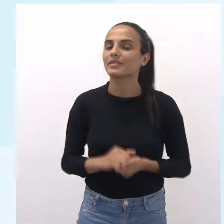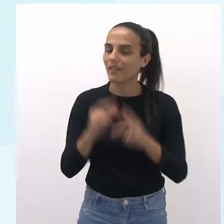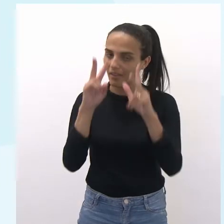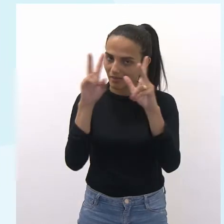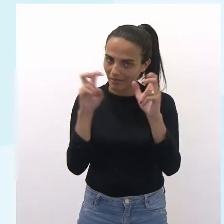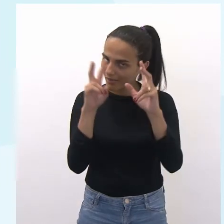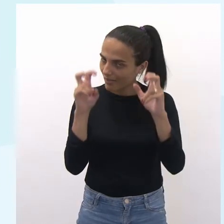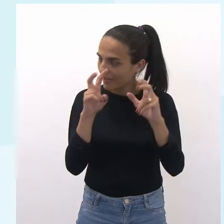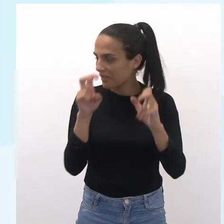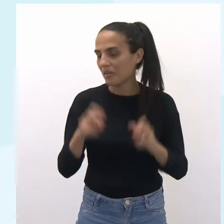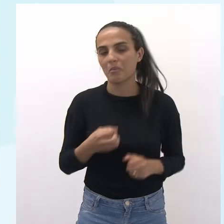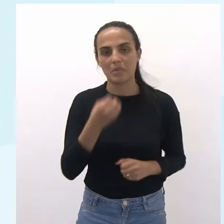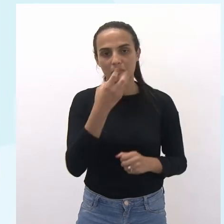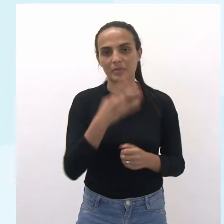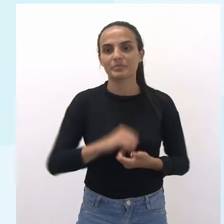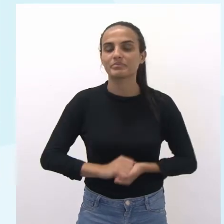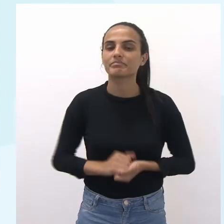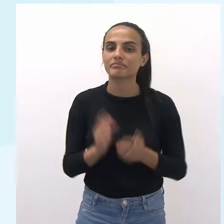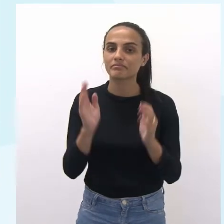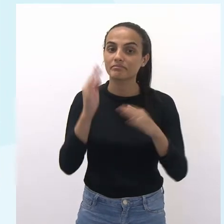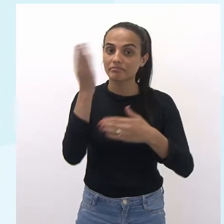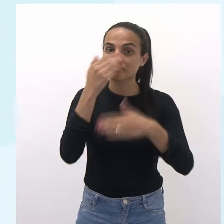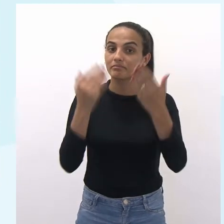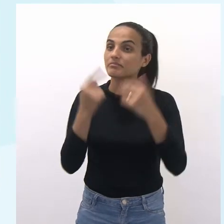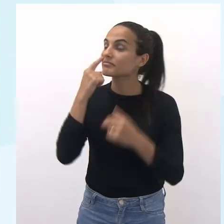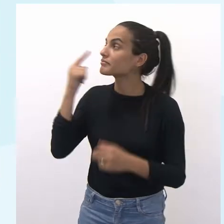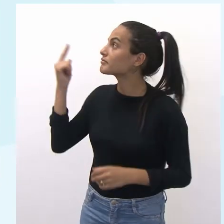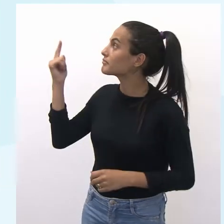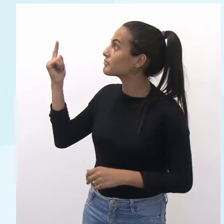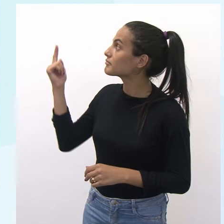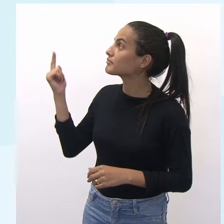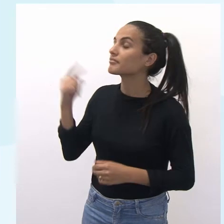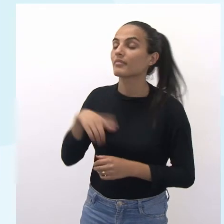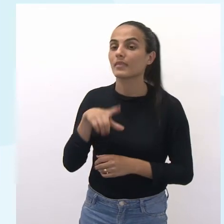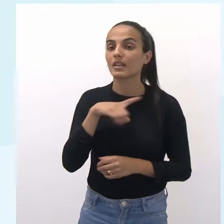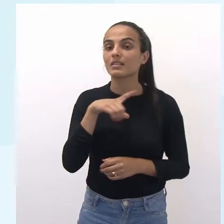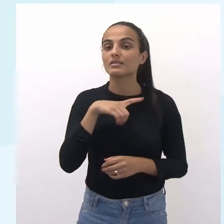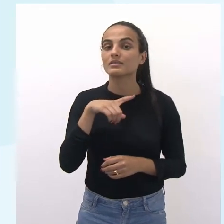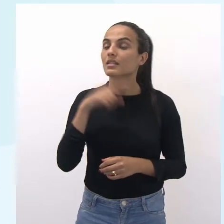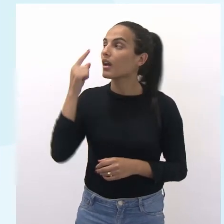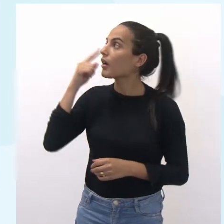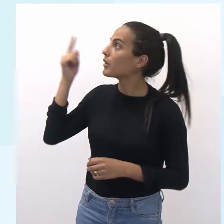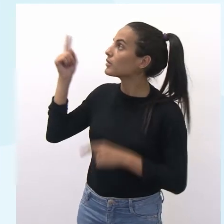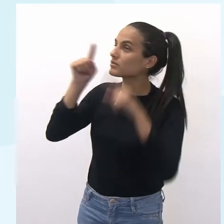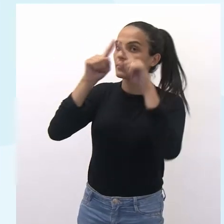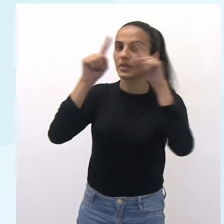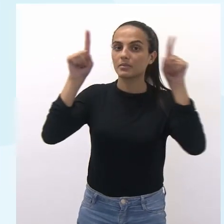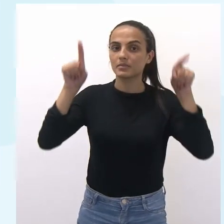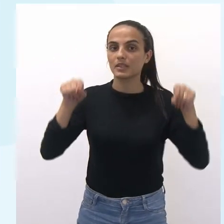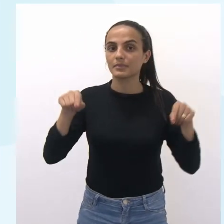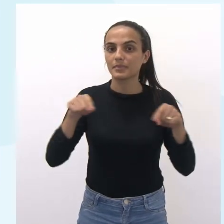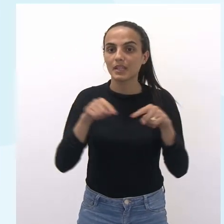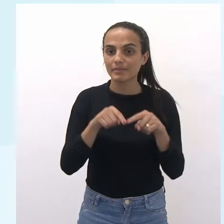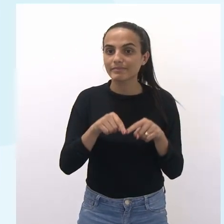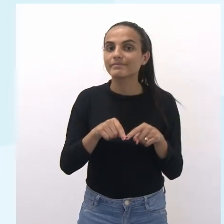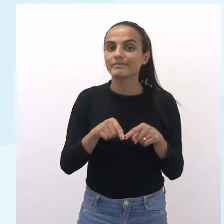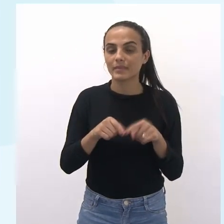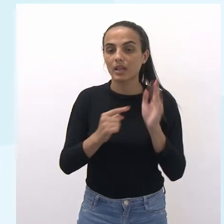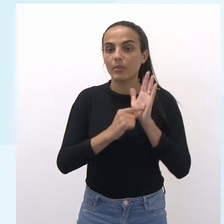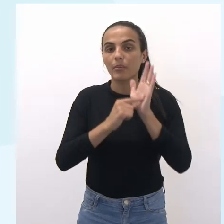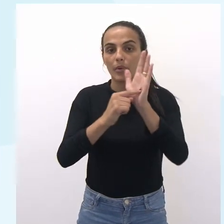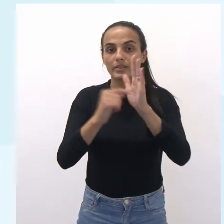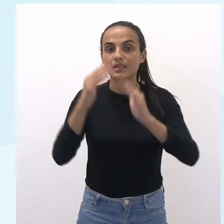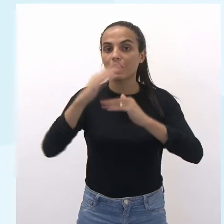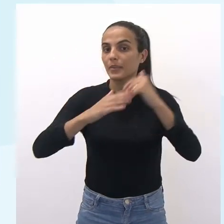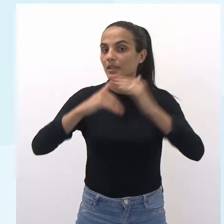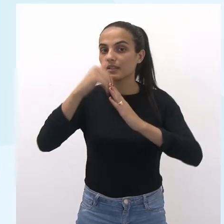ok? Próximo slide. Então, aqui também, no nosso quadro, a gente apresenta qual é a habilidade